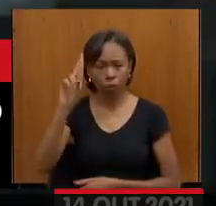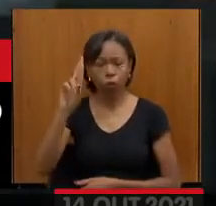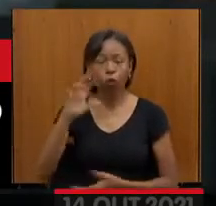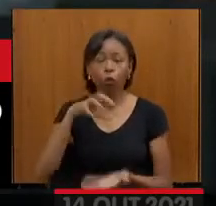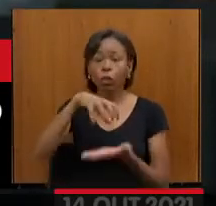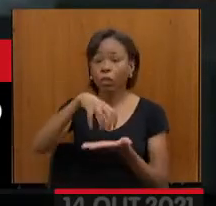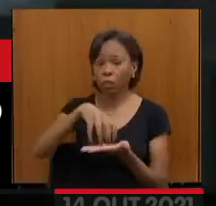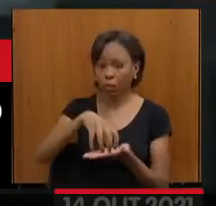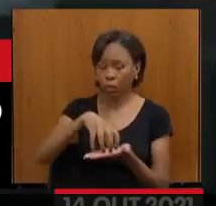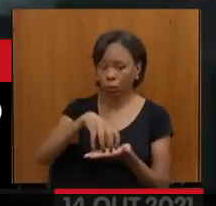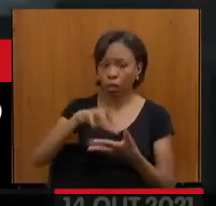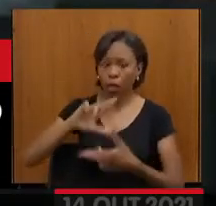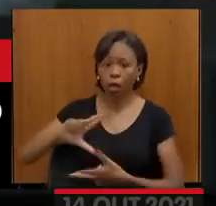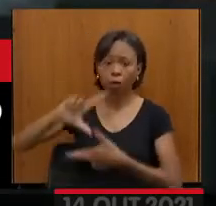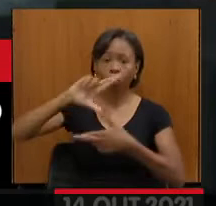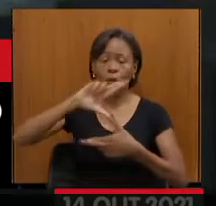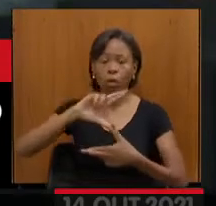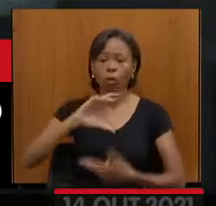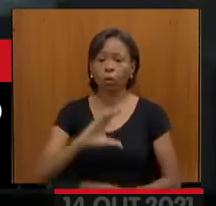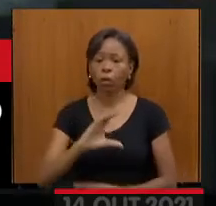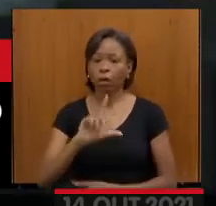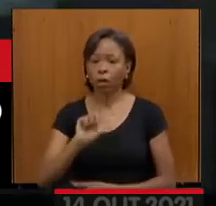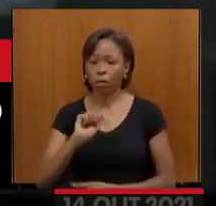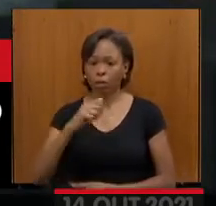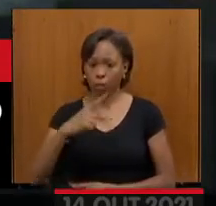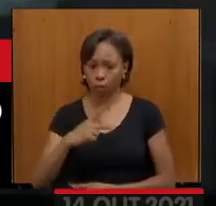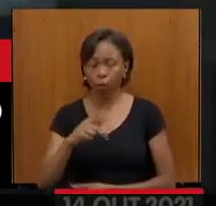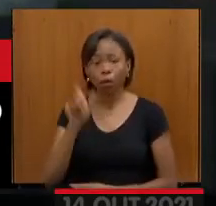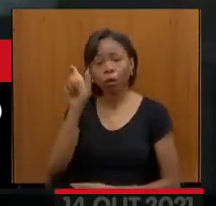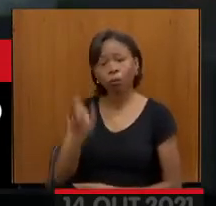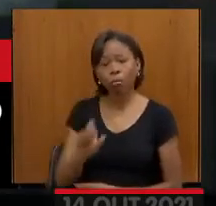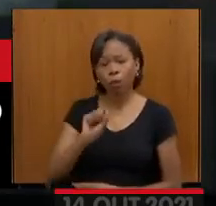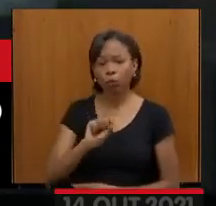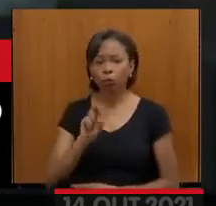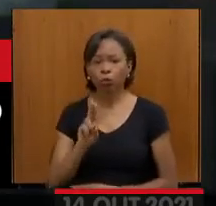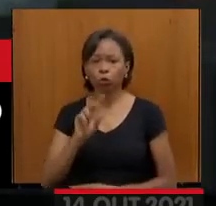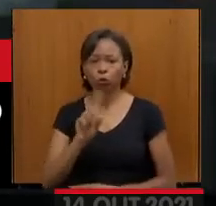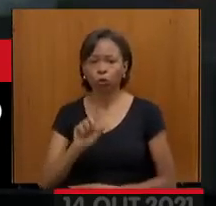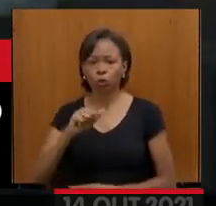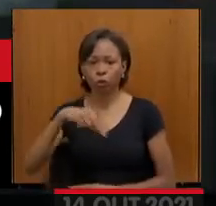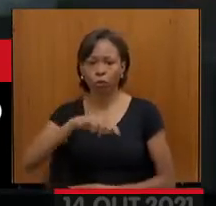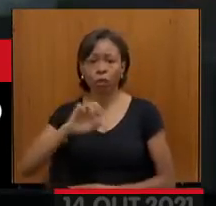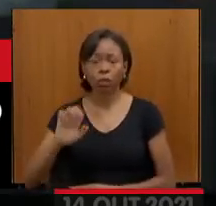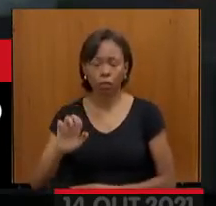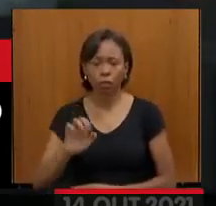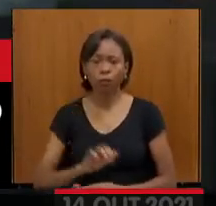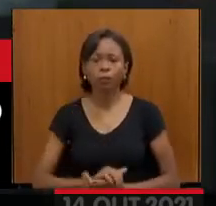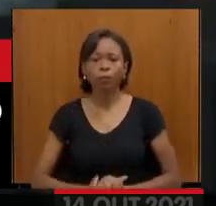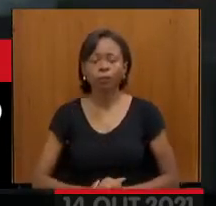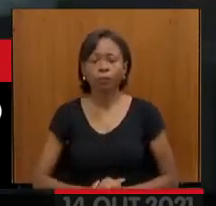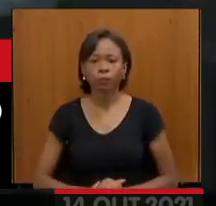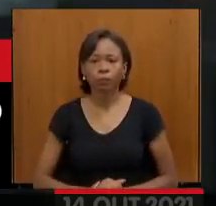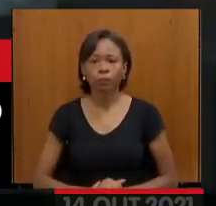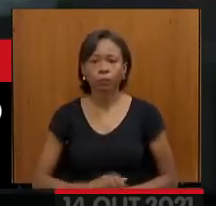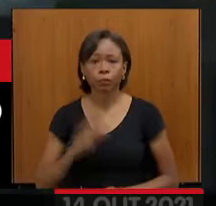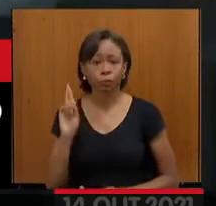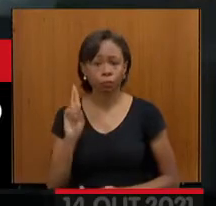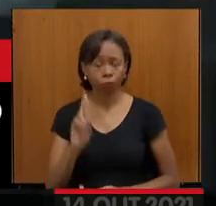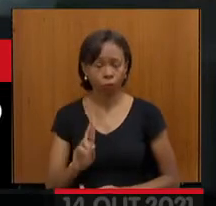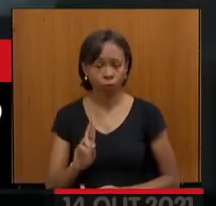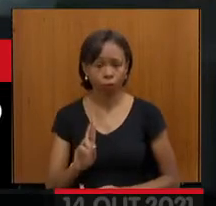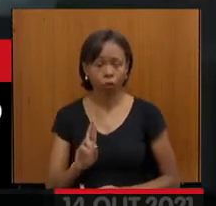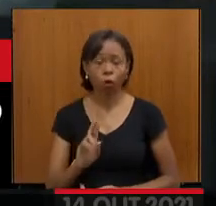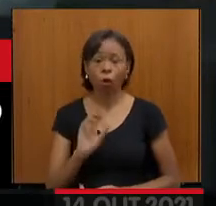de Perinatologia, CLAP, Suzane Cerruia, representando a Organização Pan-Americana da Saúde,